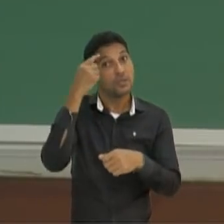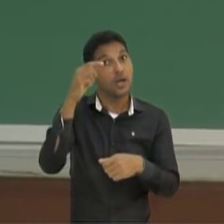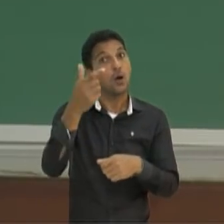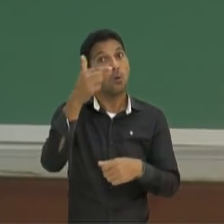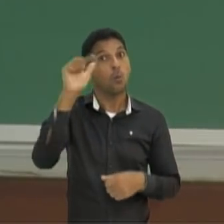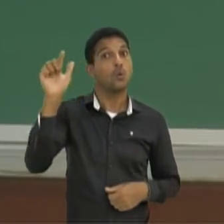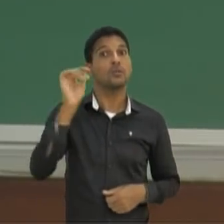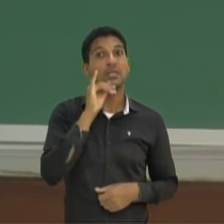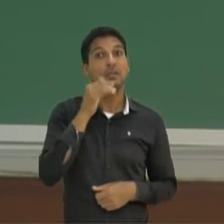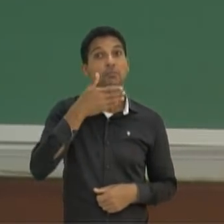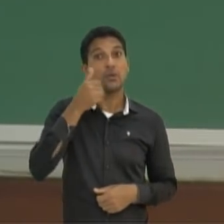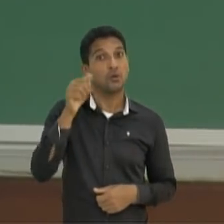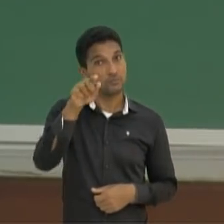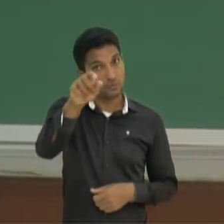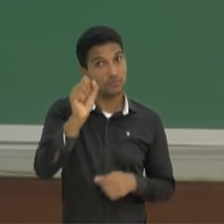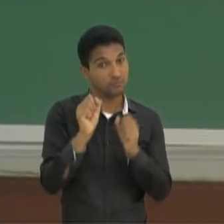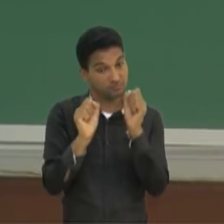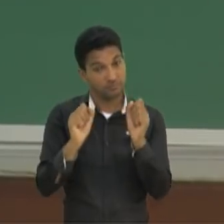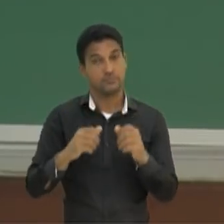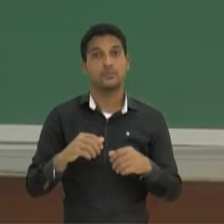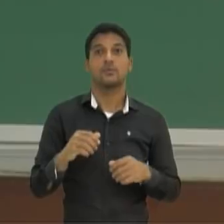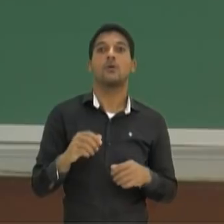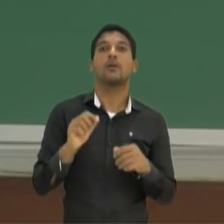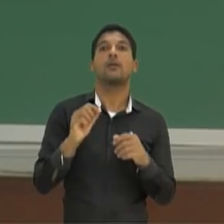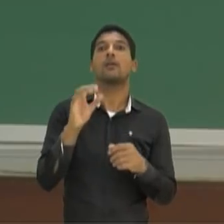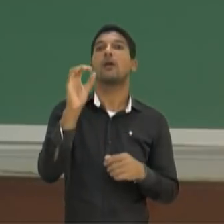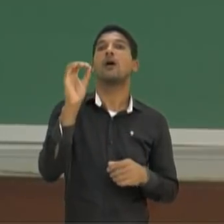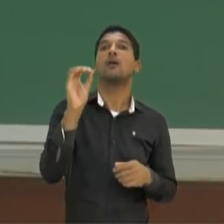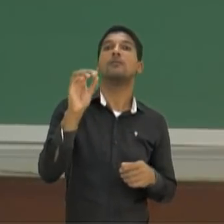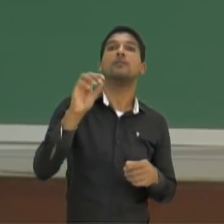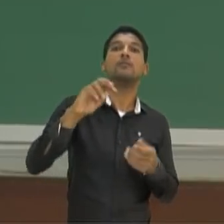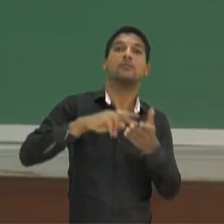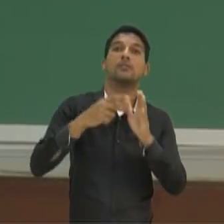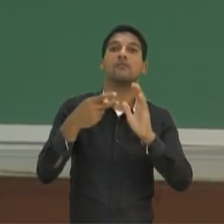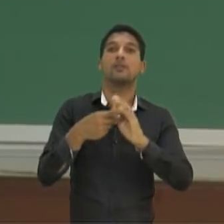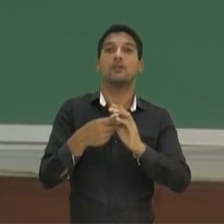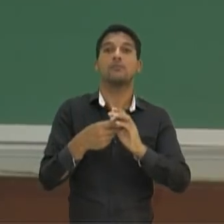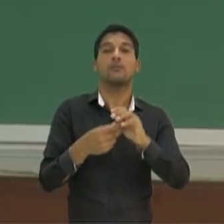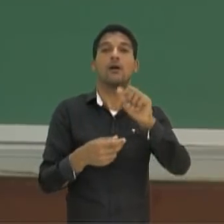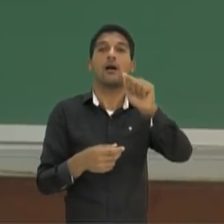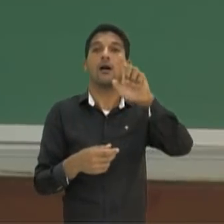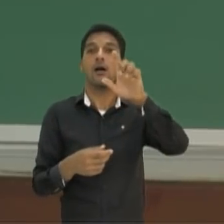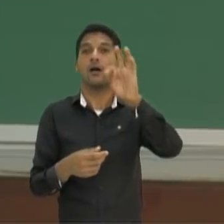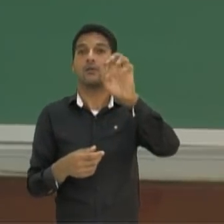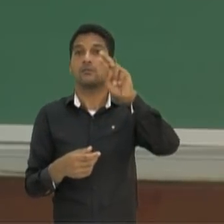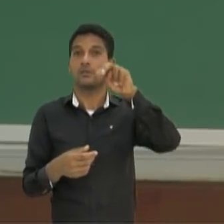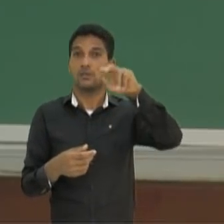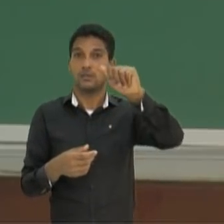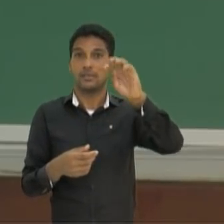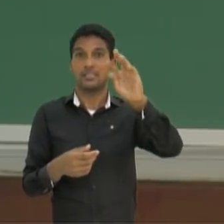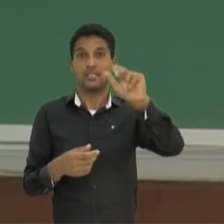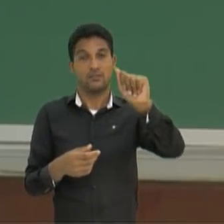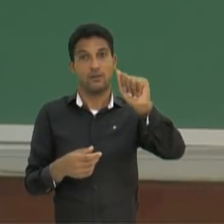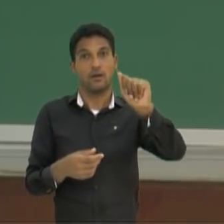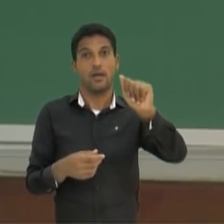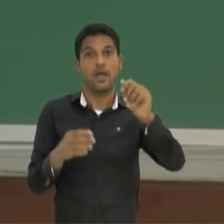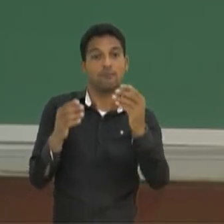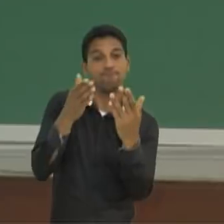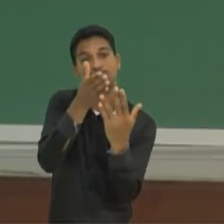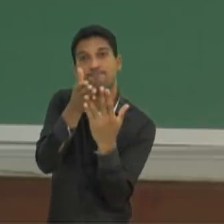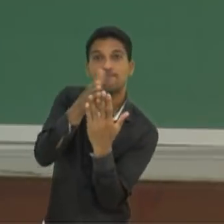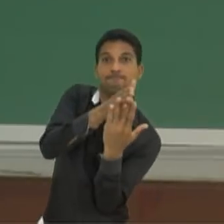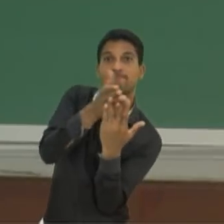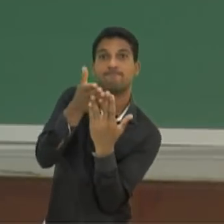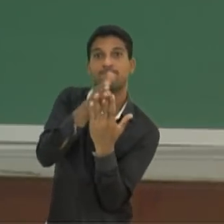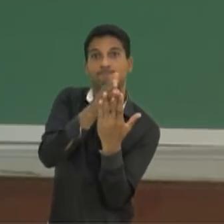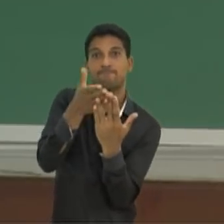vocês têm essa possibilidade de alternar ações que constituem as conjunções alternativas, A conclusiva também, como o